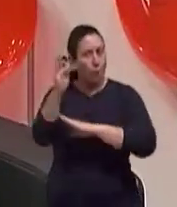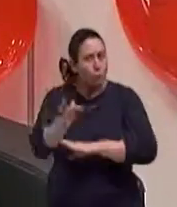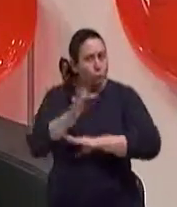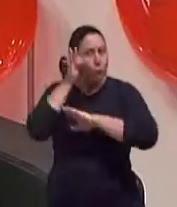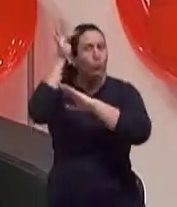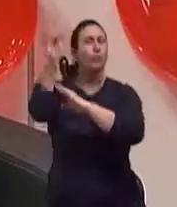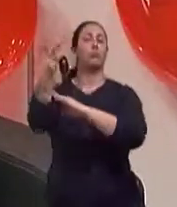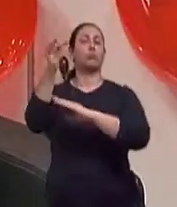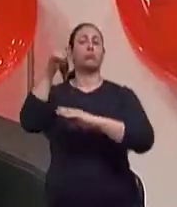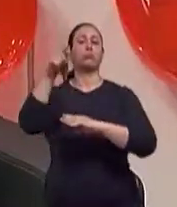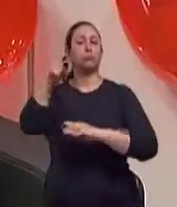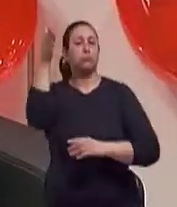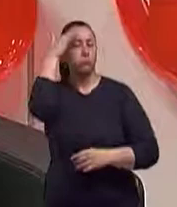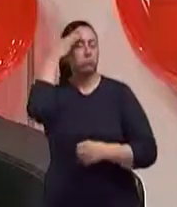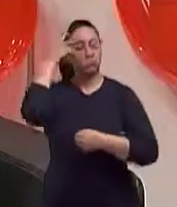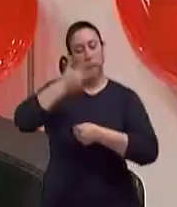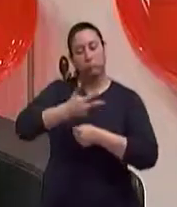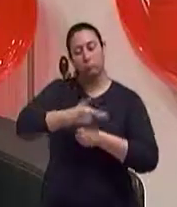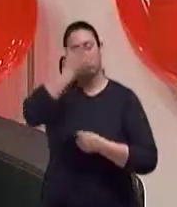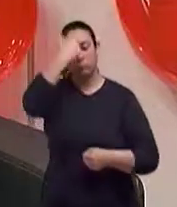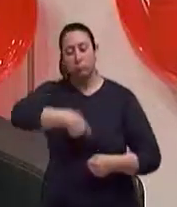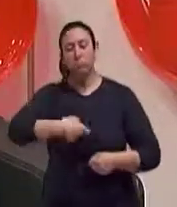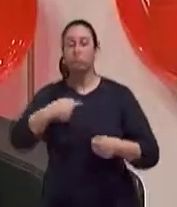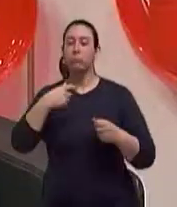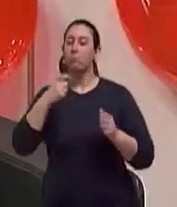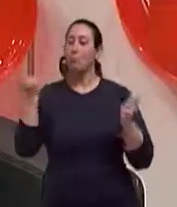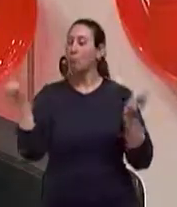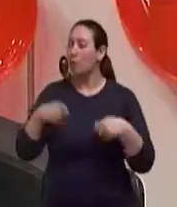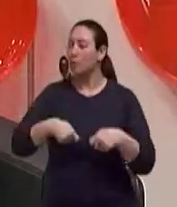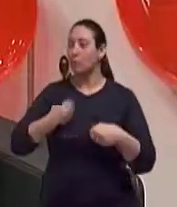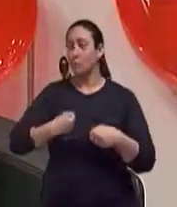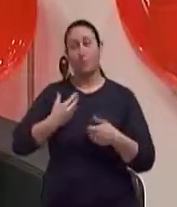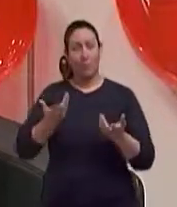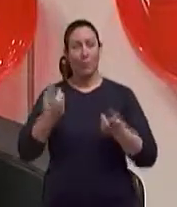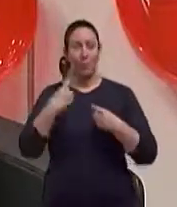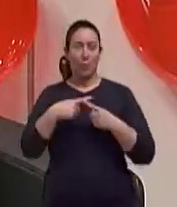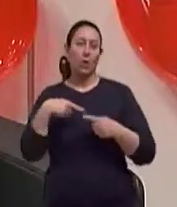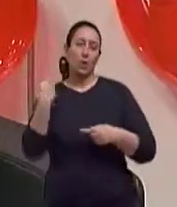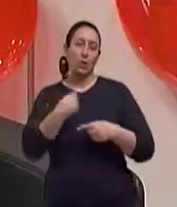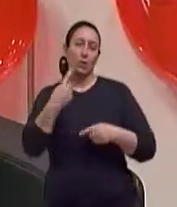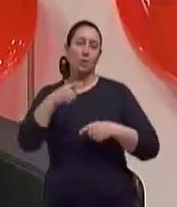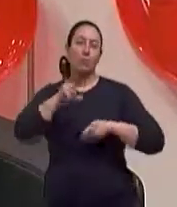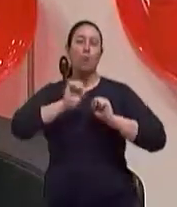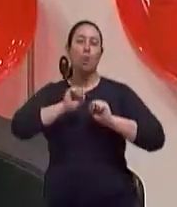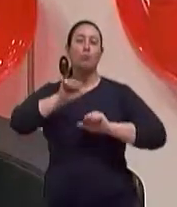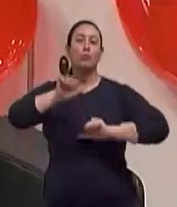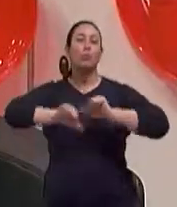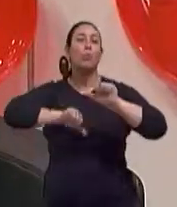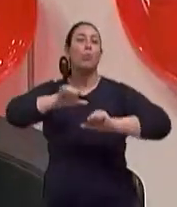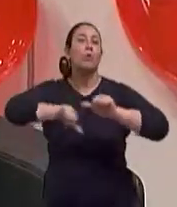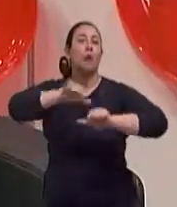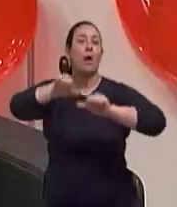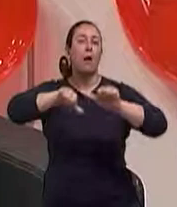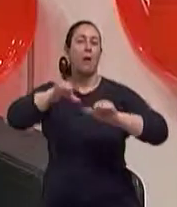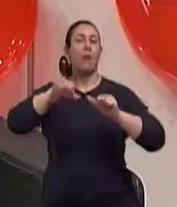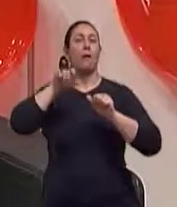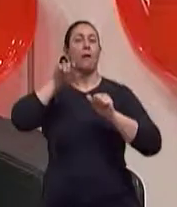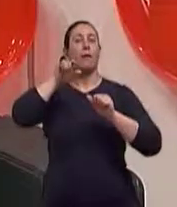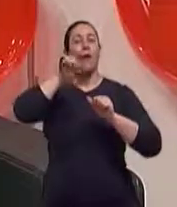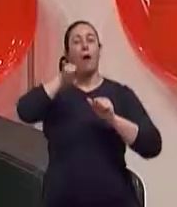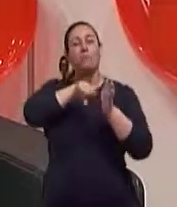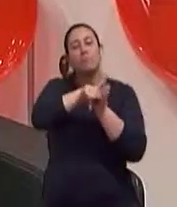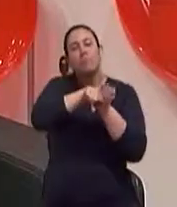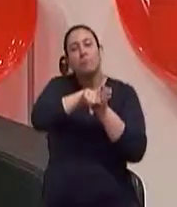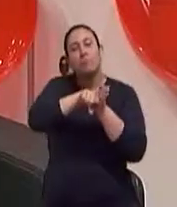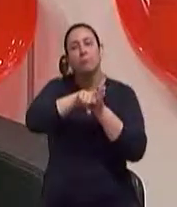vai mudar essa característica que a gente já tá falando das estatísticas de 2026 né então acho que o ideal é todo mundo